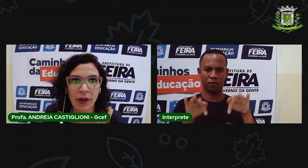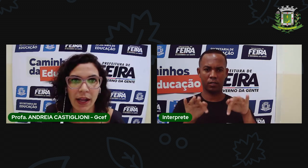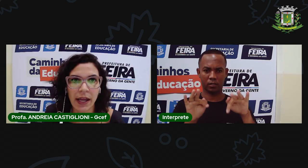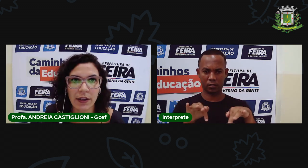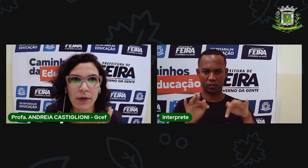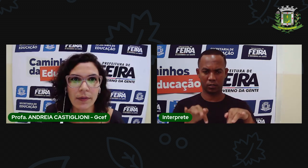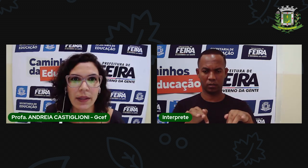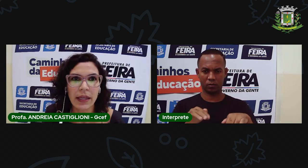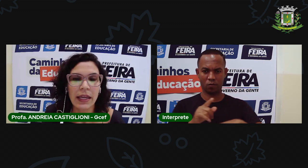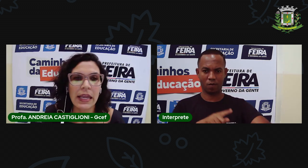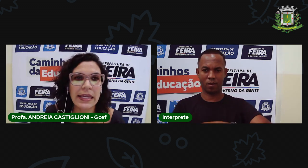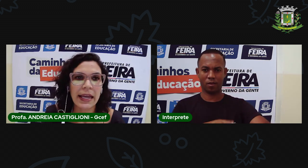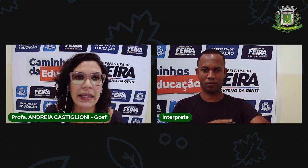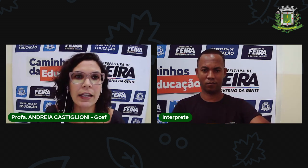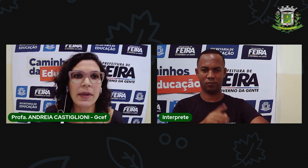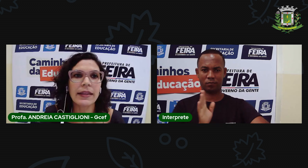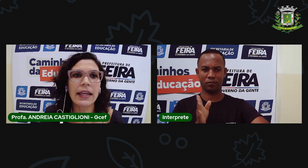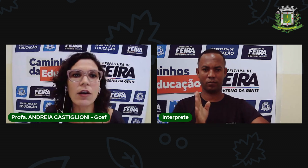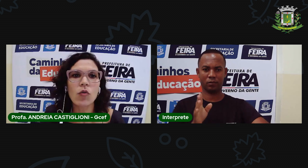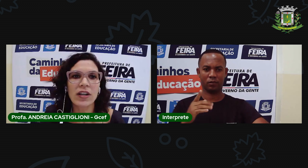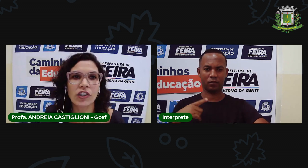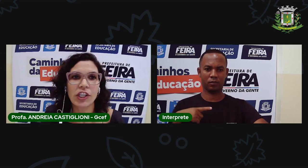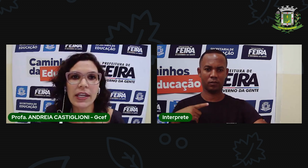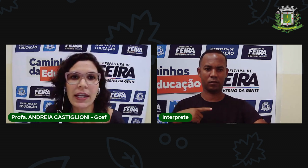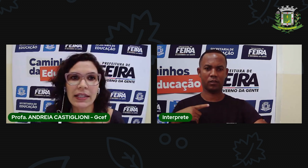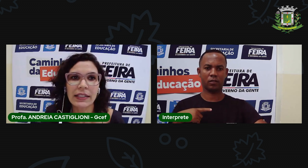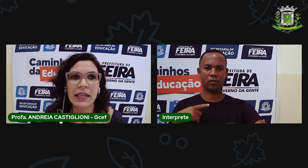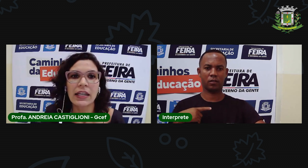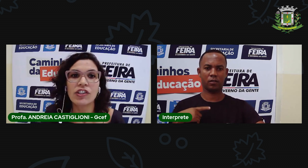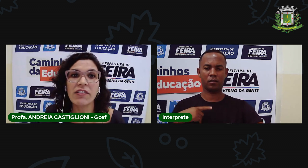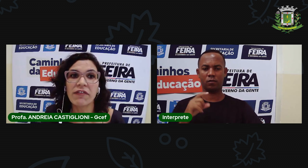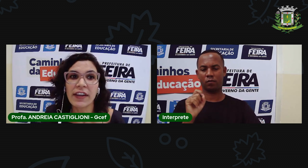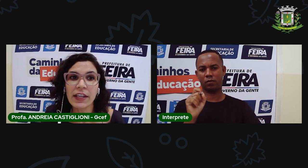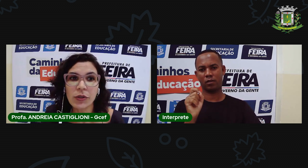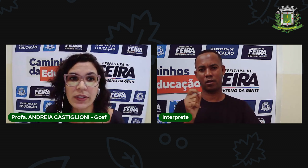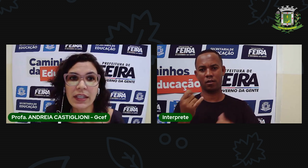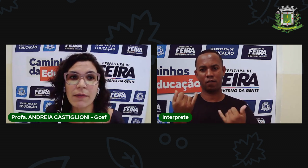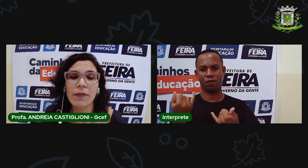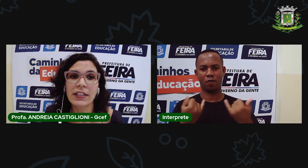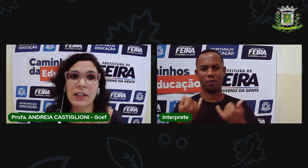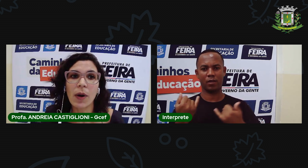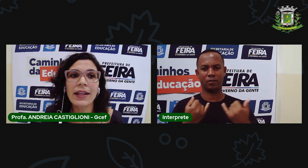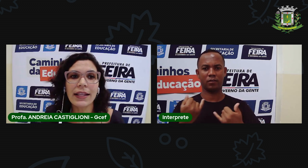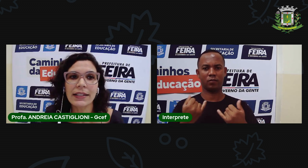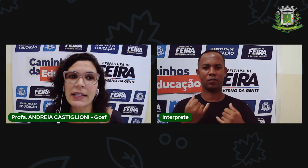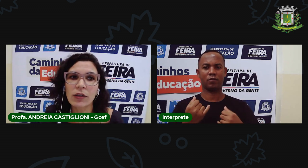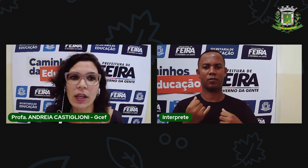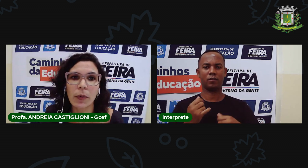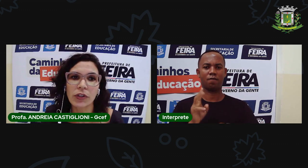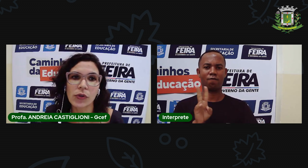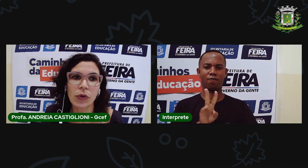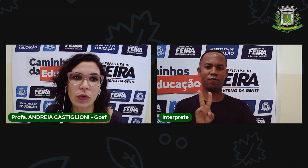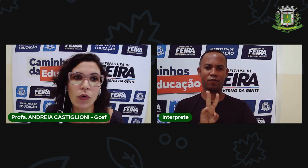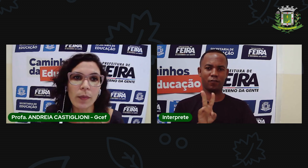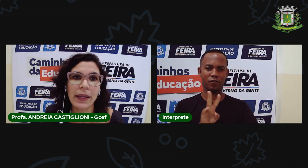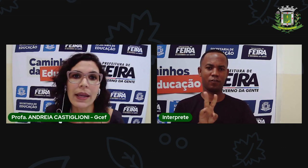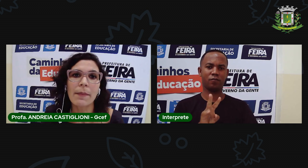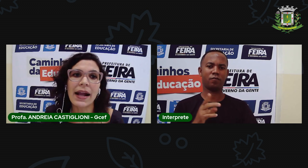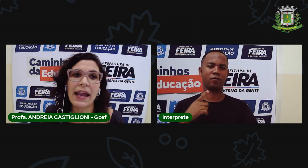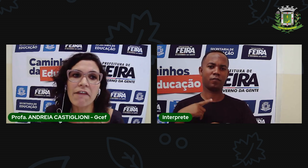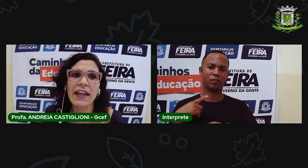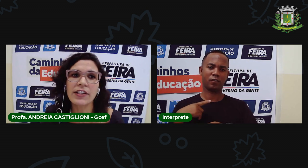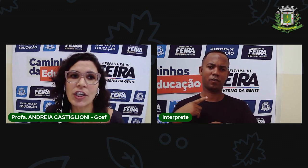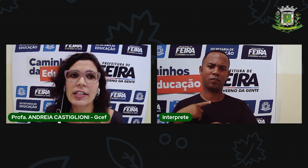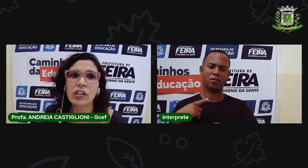pouquinho do horário. E aqui também tem algumas dicas de vídeos que vocês podem estar acessando depois no YouTube